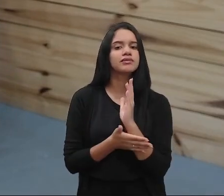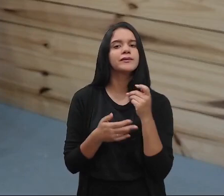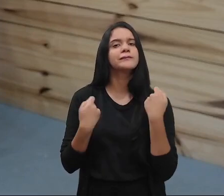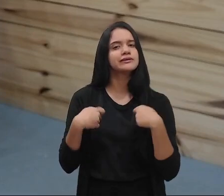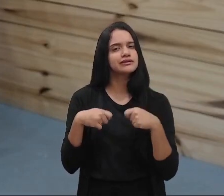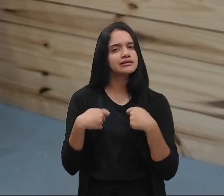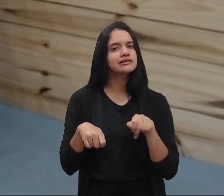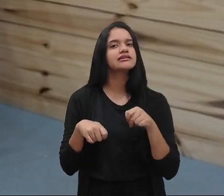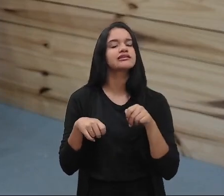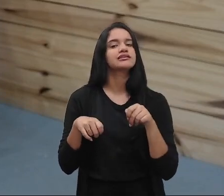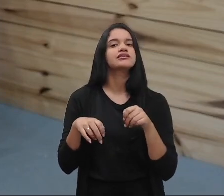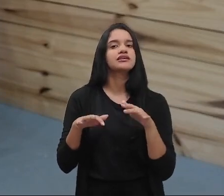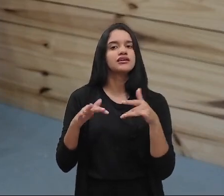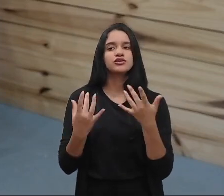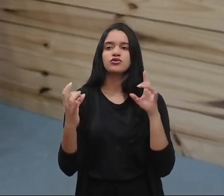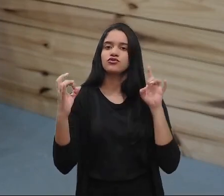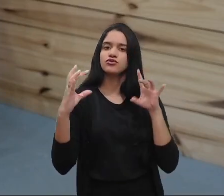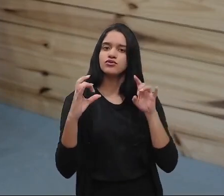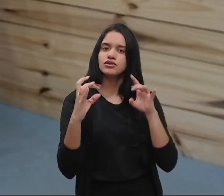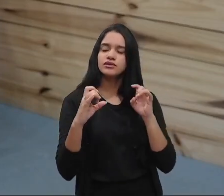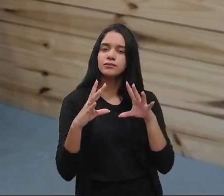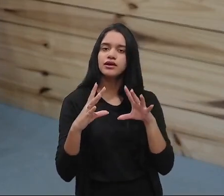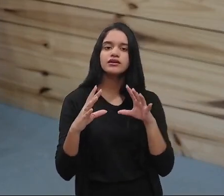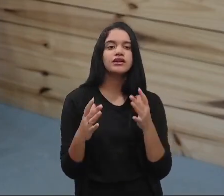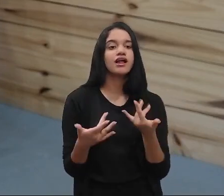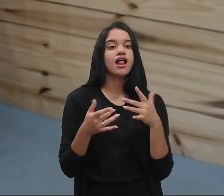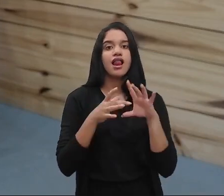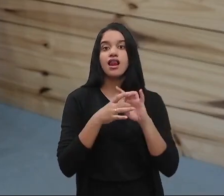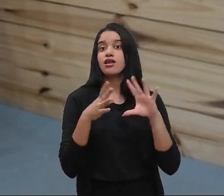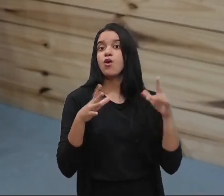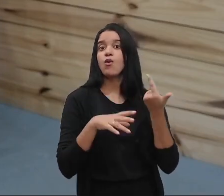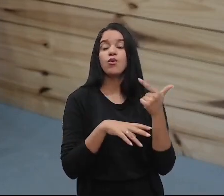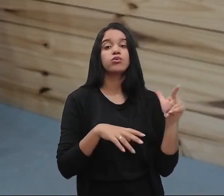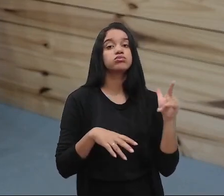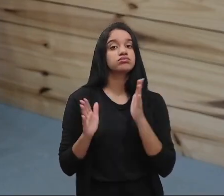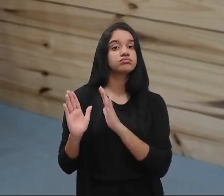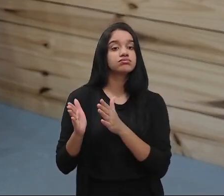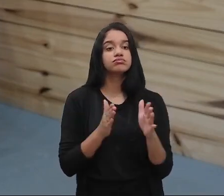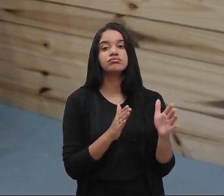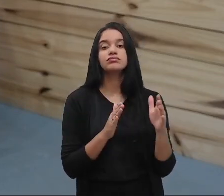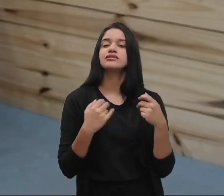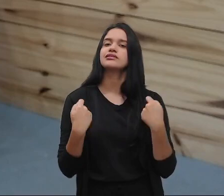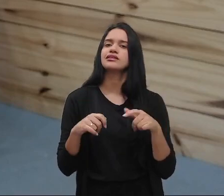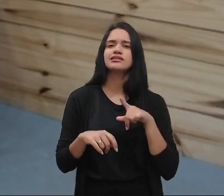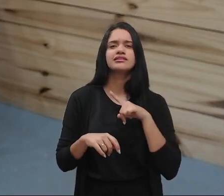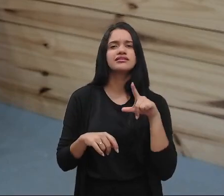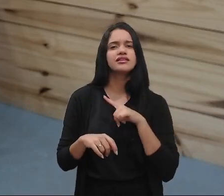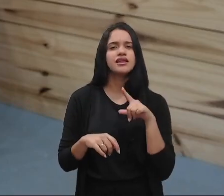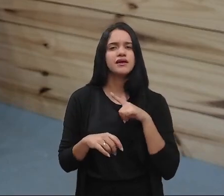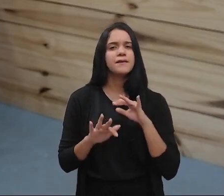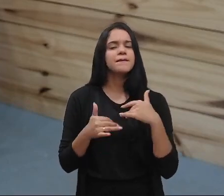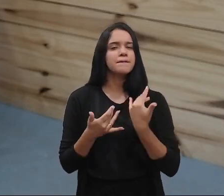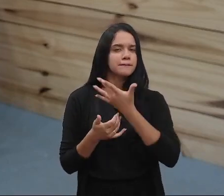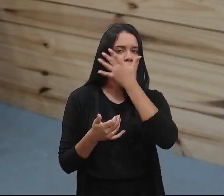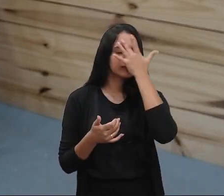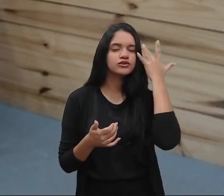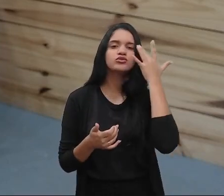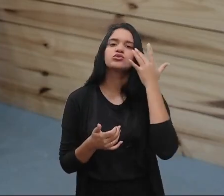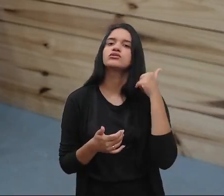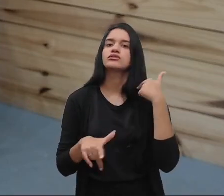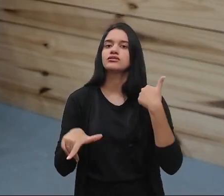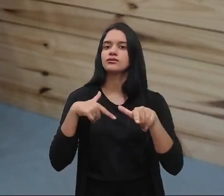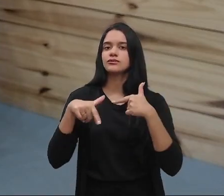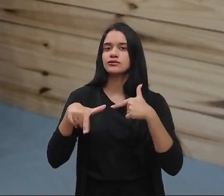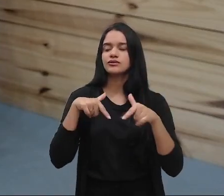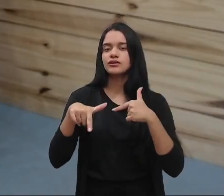feedback. Ele precisa entender que ele está livre para outros processos. Isso. Que às vezes é necessidade, às vezes tem pessoas que sonham trabalhar naquela instituição. E aí?